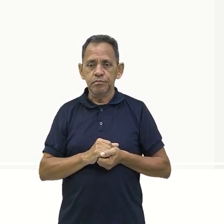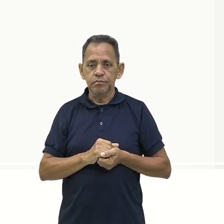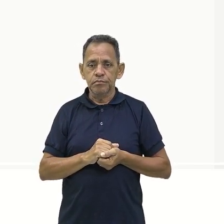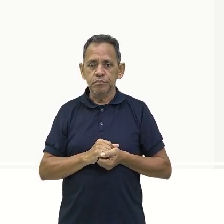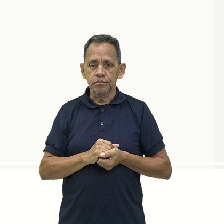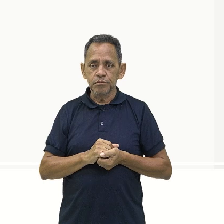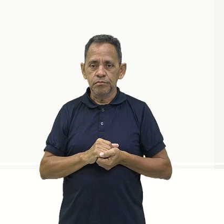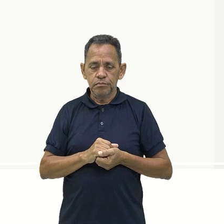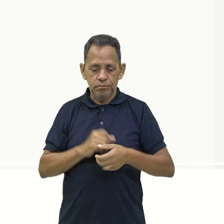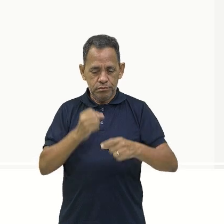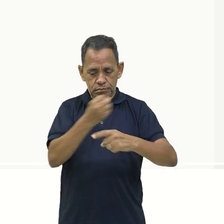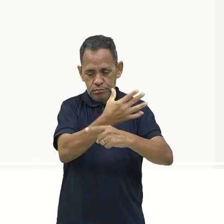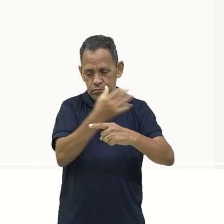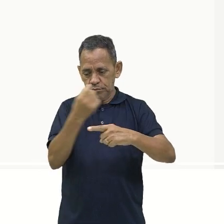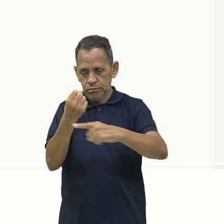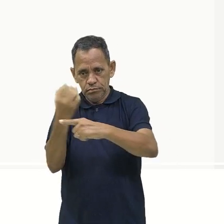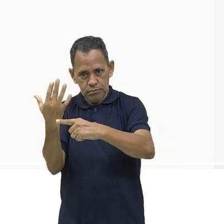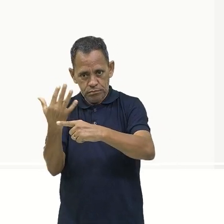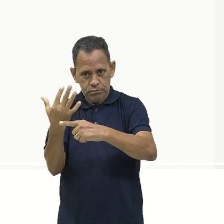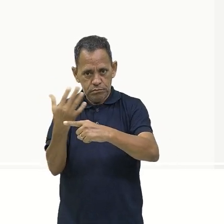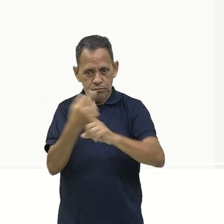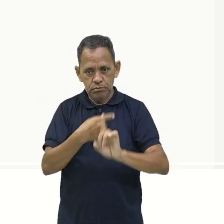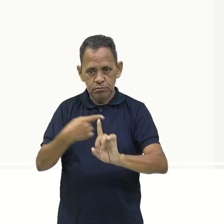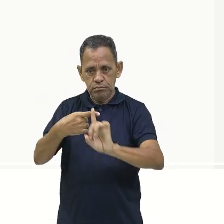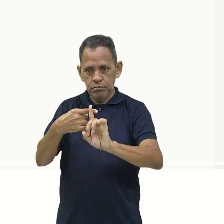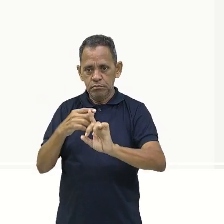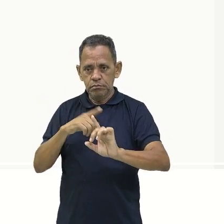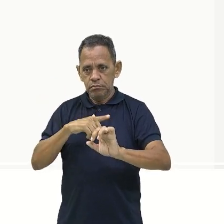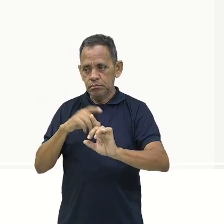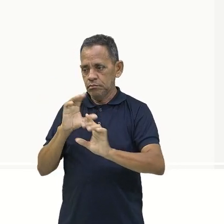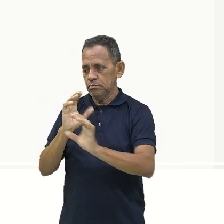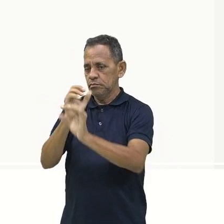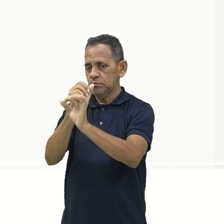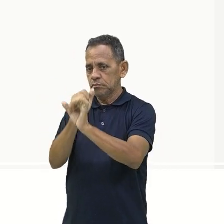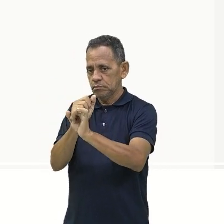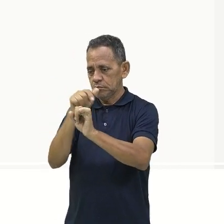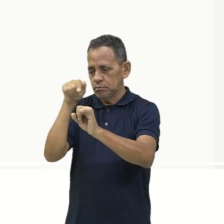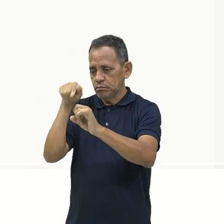dois numeradores, eu volto a ter o total da minha